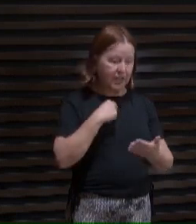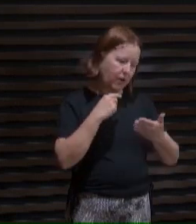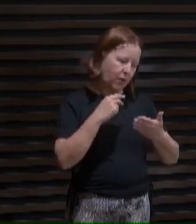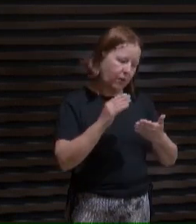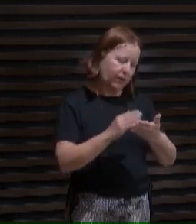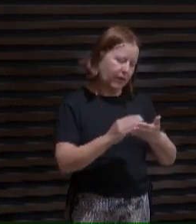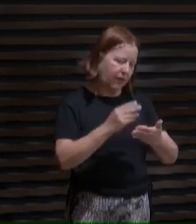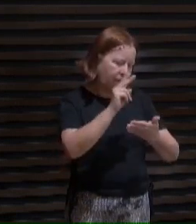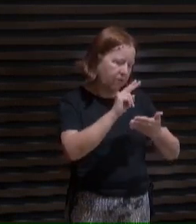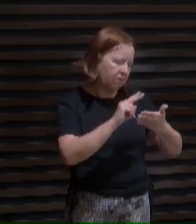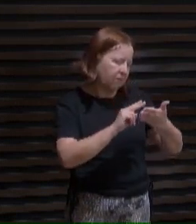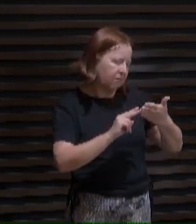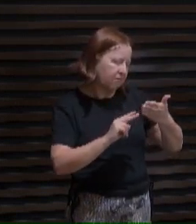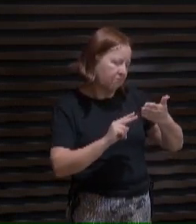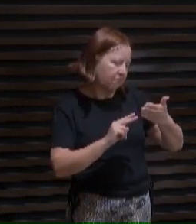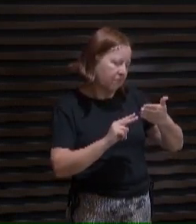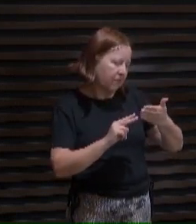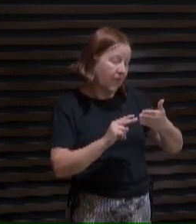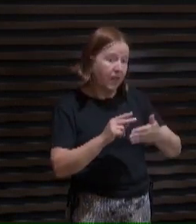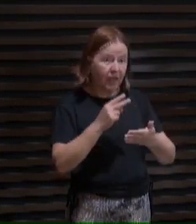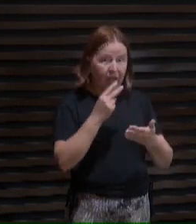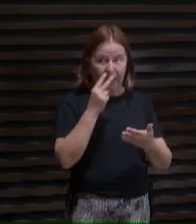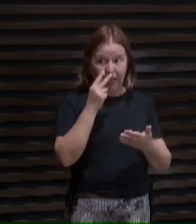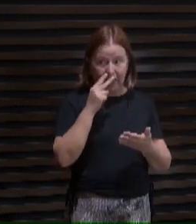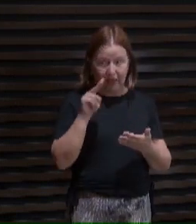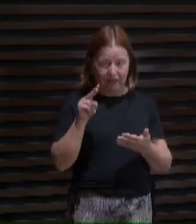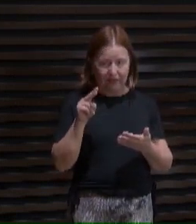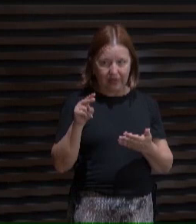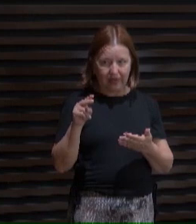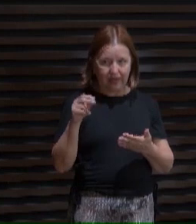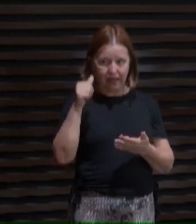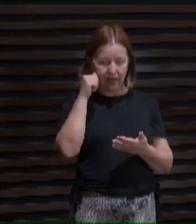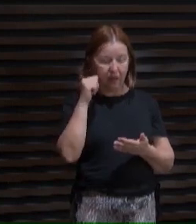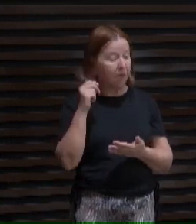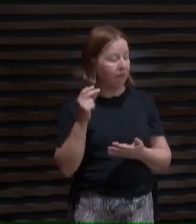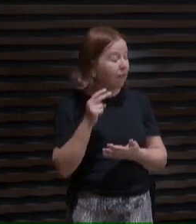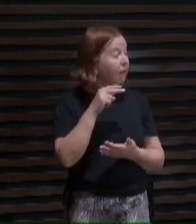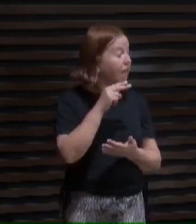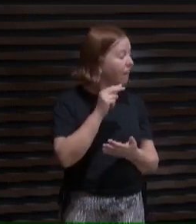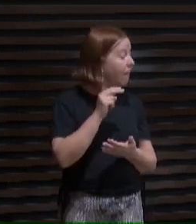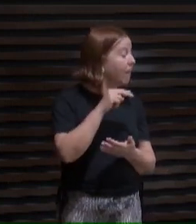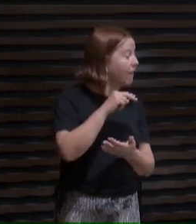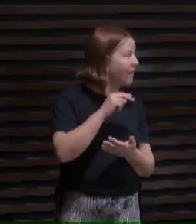na ponta, na janela, e eu vi que ela estava pescando o meu livro, e eu estirei o livro para ela